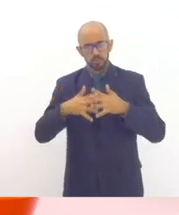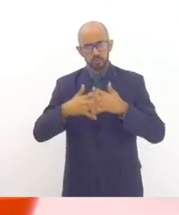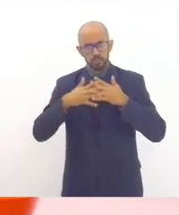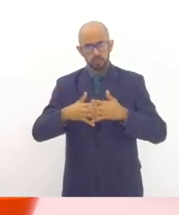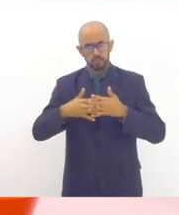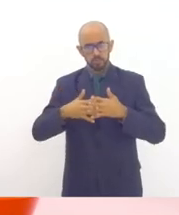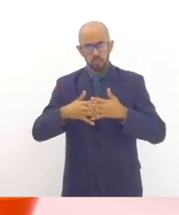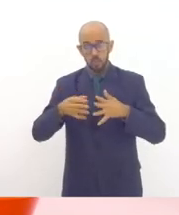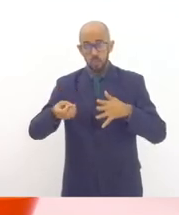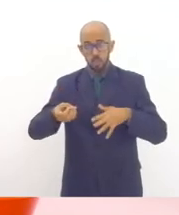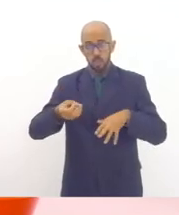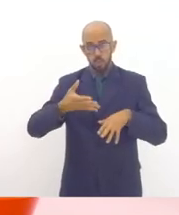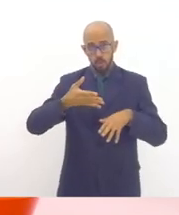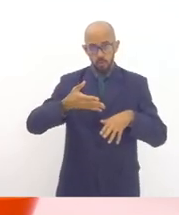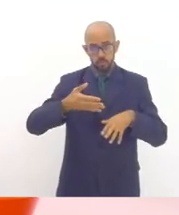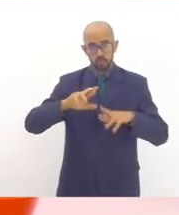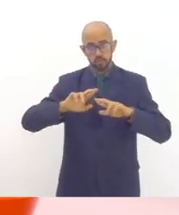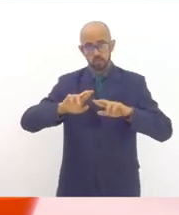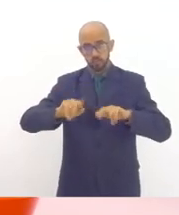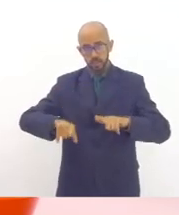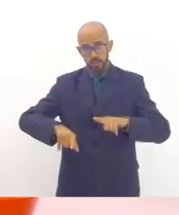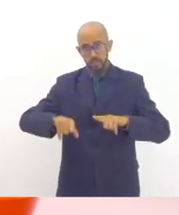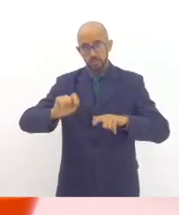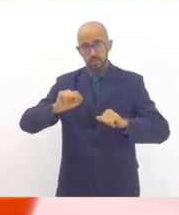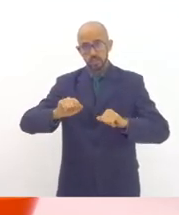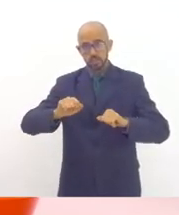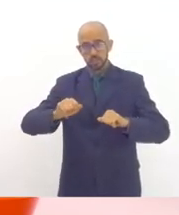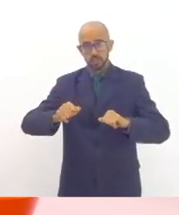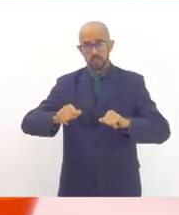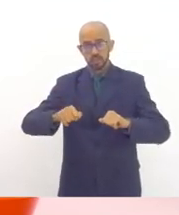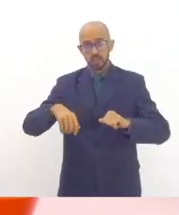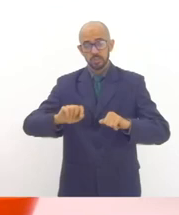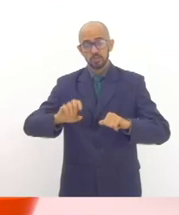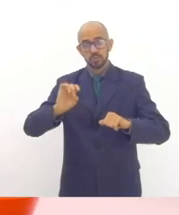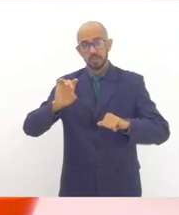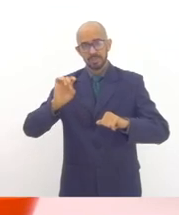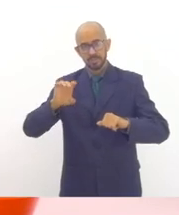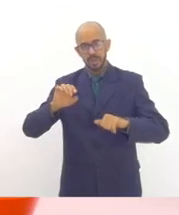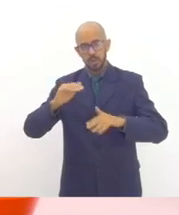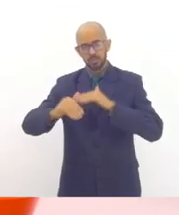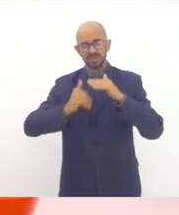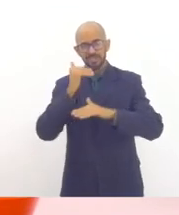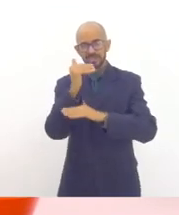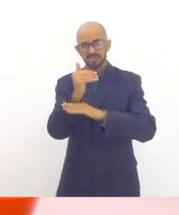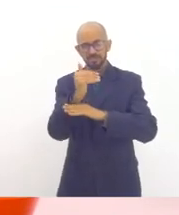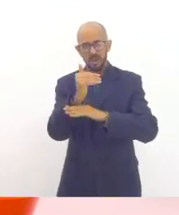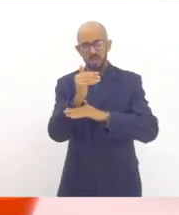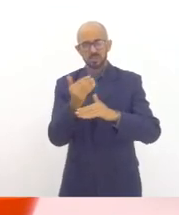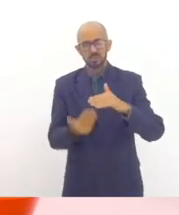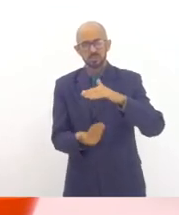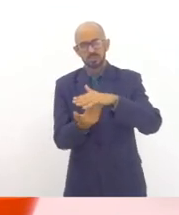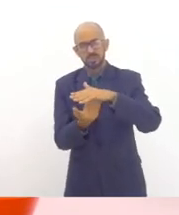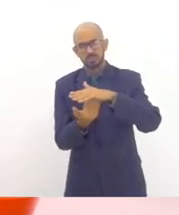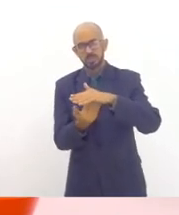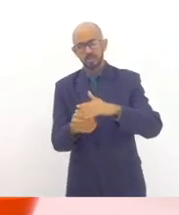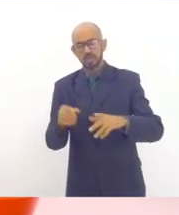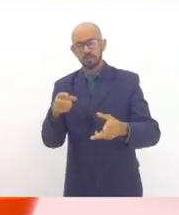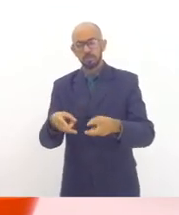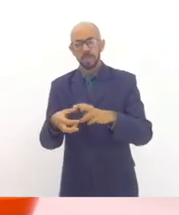e o inusitado ganham dimensão diversa, transpassam fronteiras e permitem um encontro com o